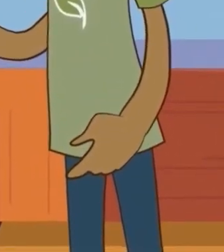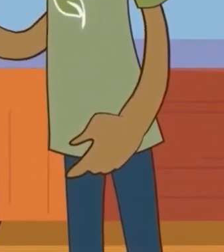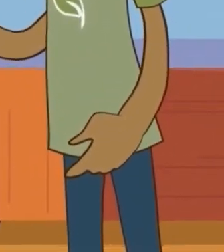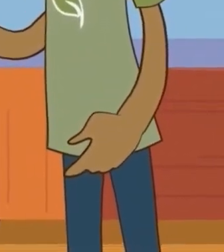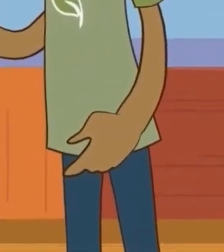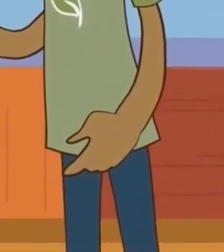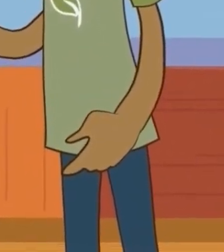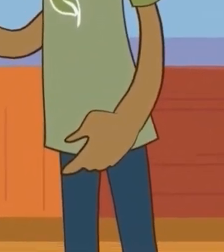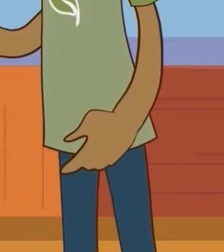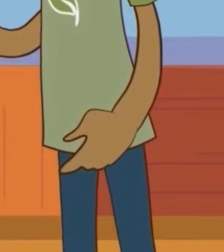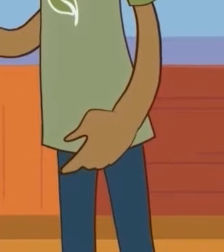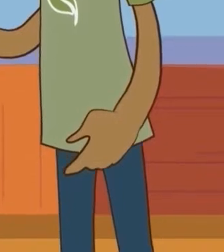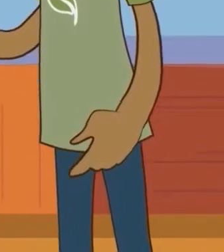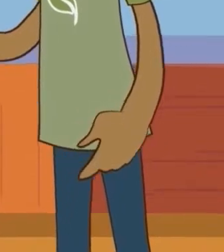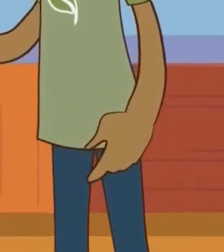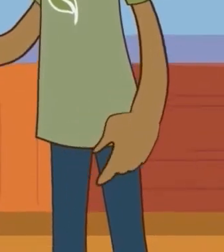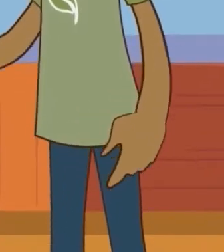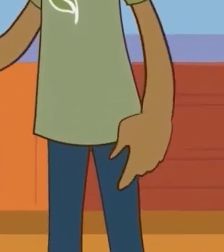It.